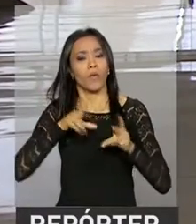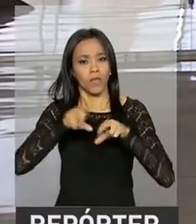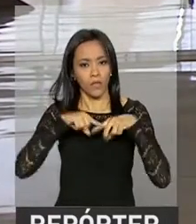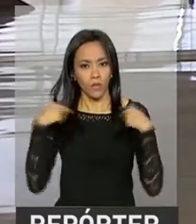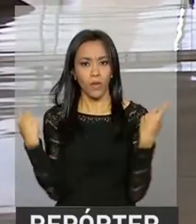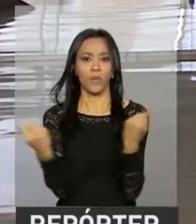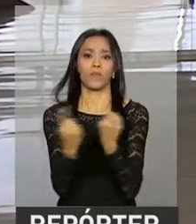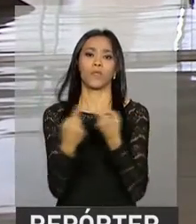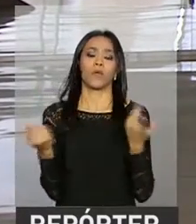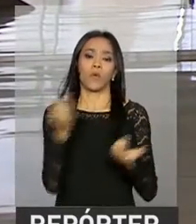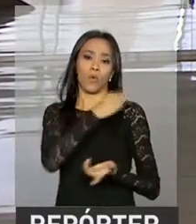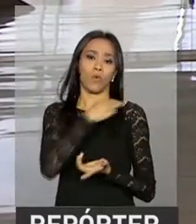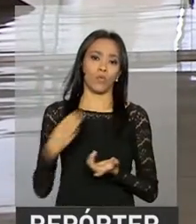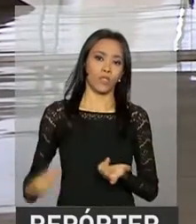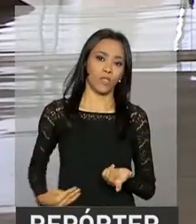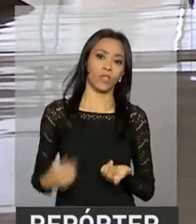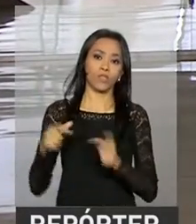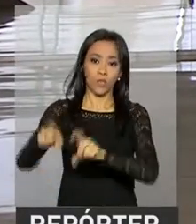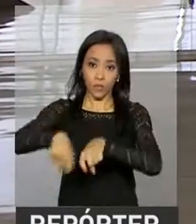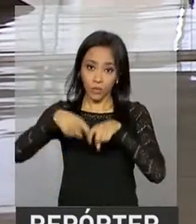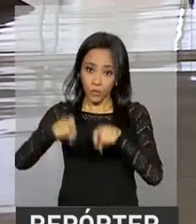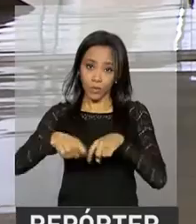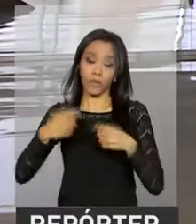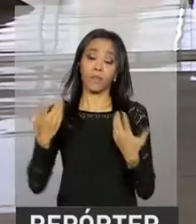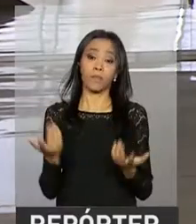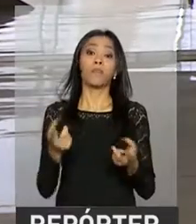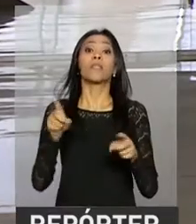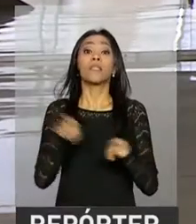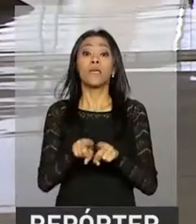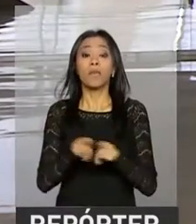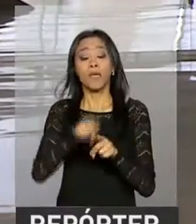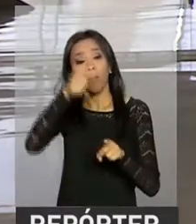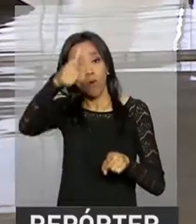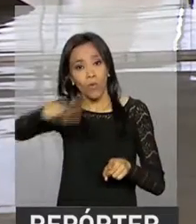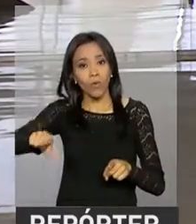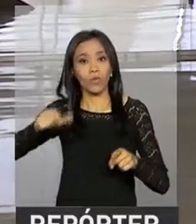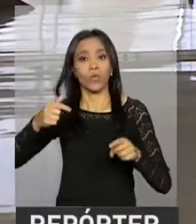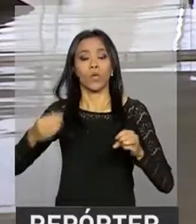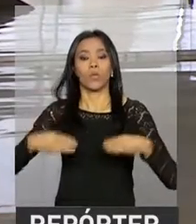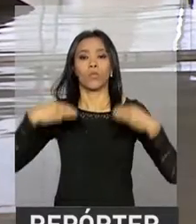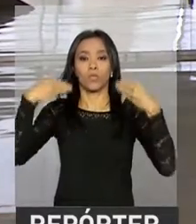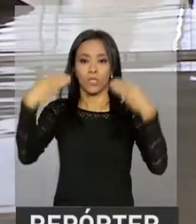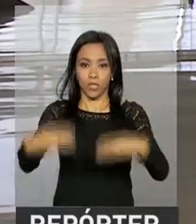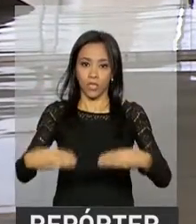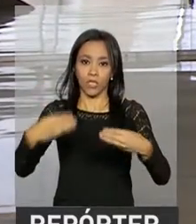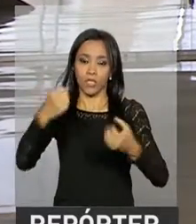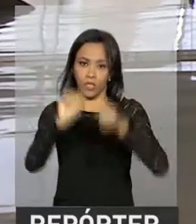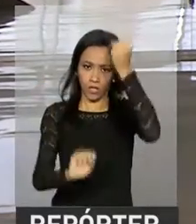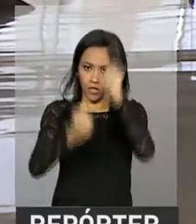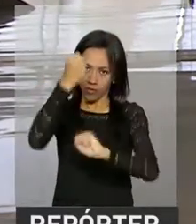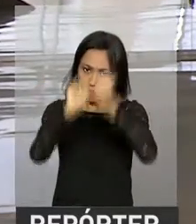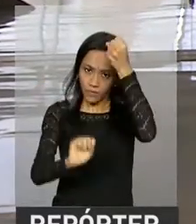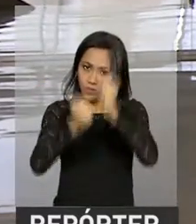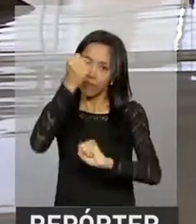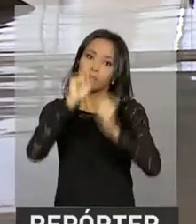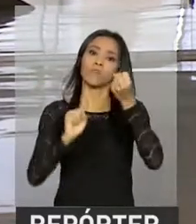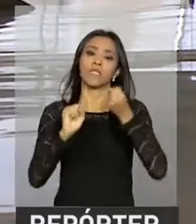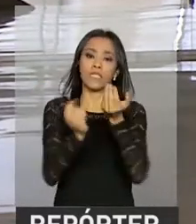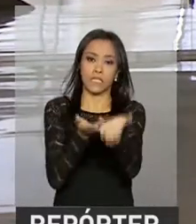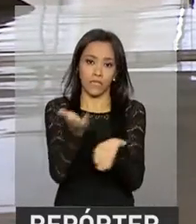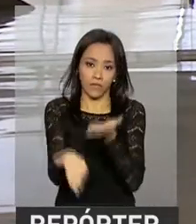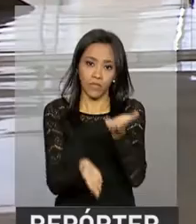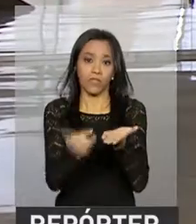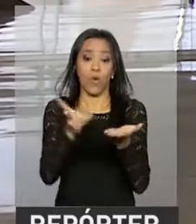da agricultura blairo maggi e também o ministério da indústria comércio exterior e serviços